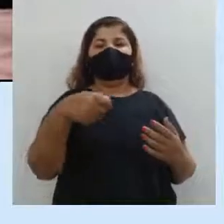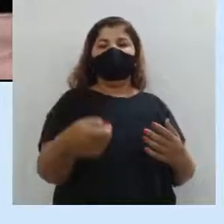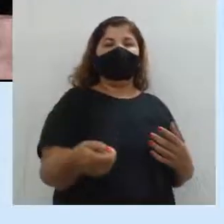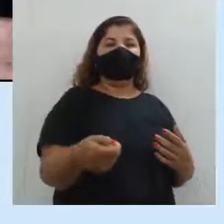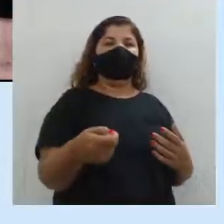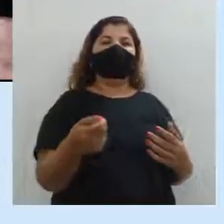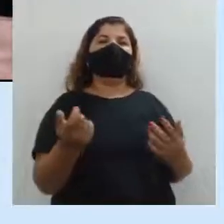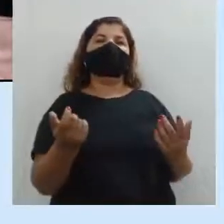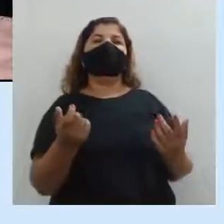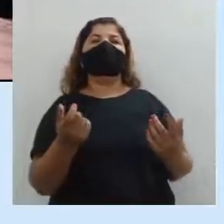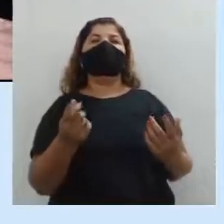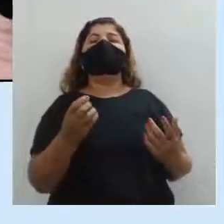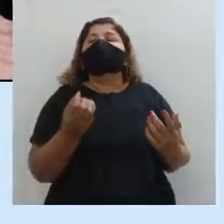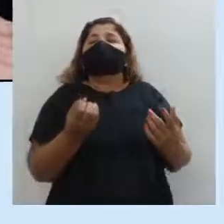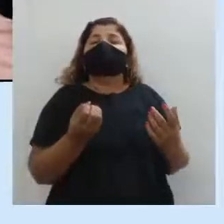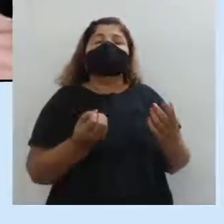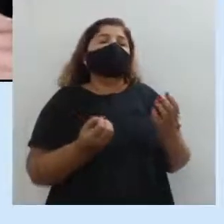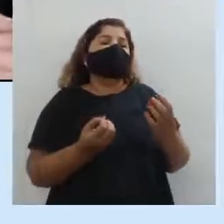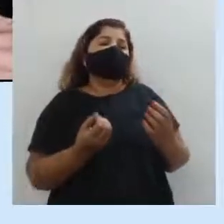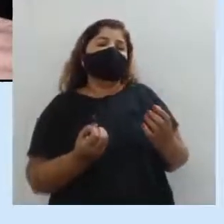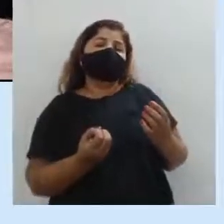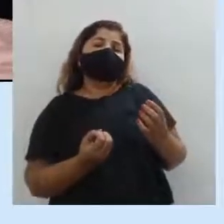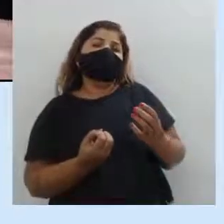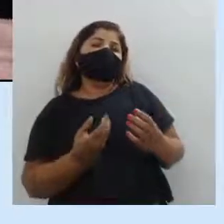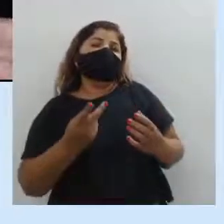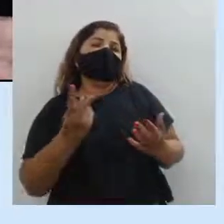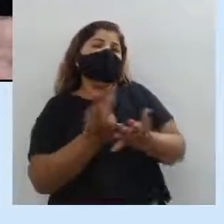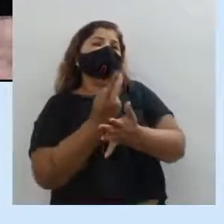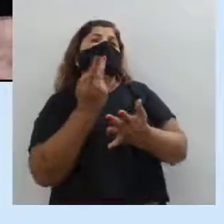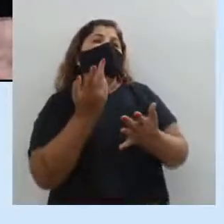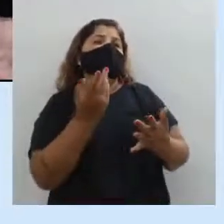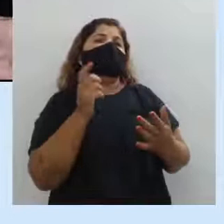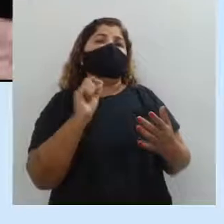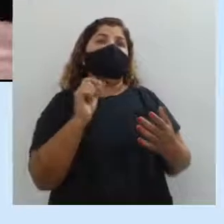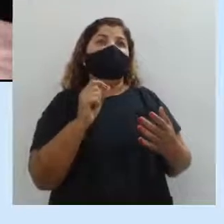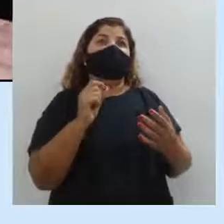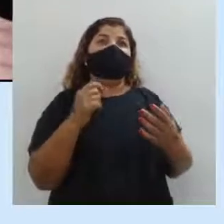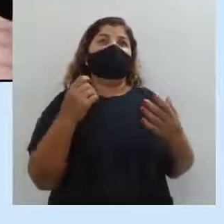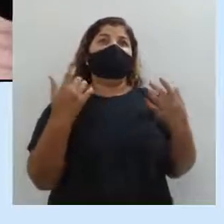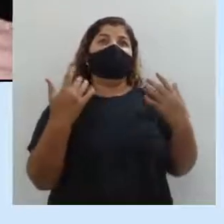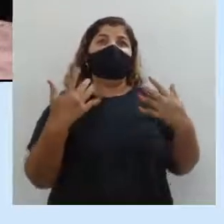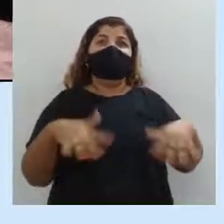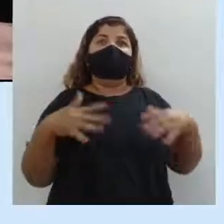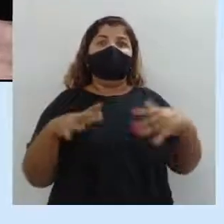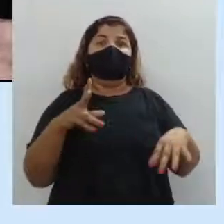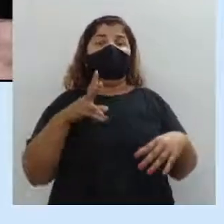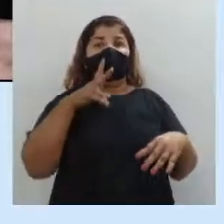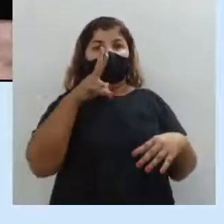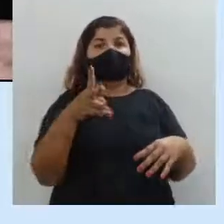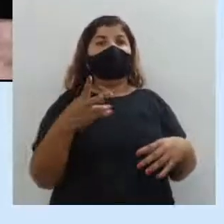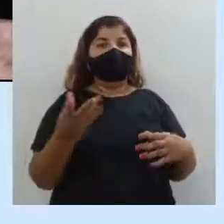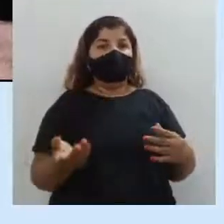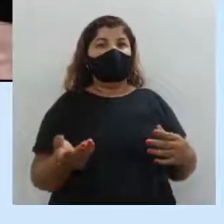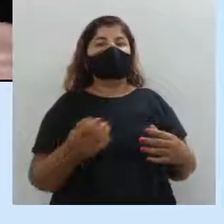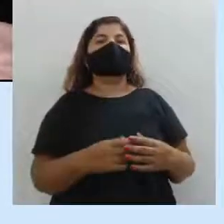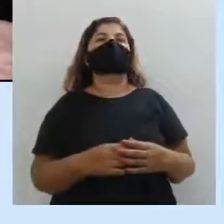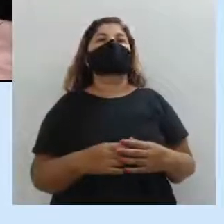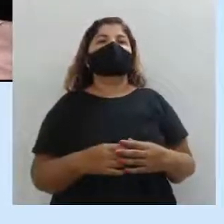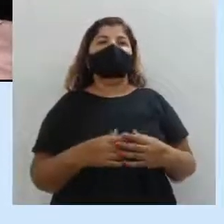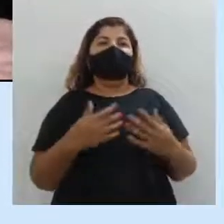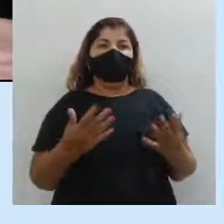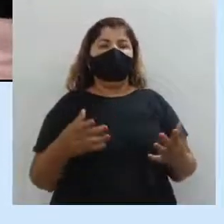Uma circunstância, que nesse caso aqui é de intensidade. E já vou antecipar mais. Temos